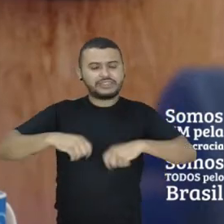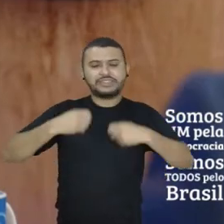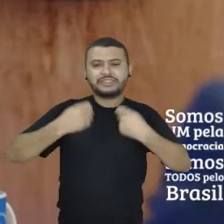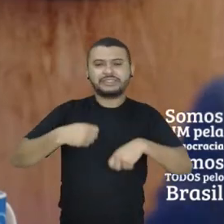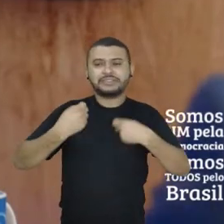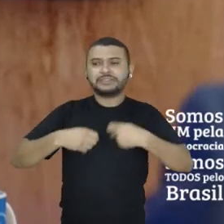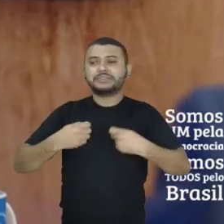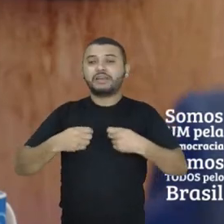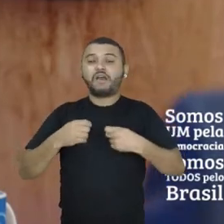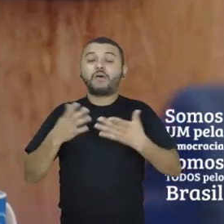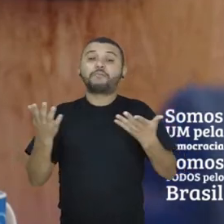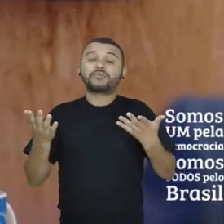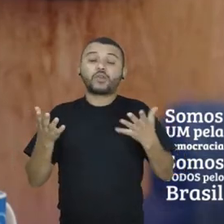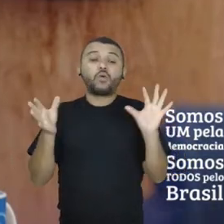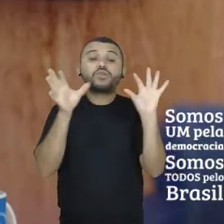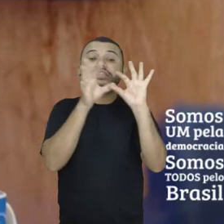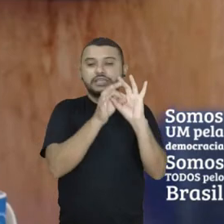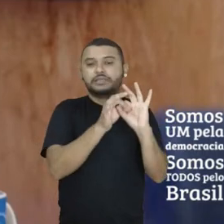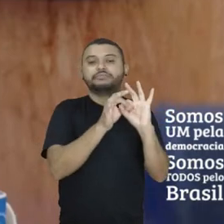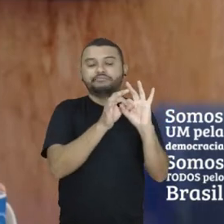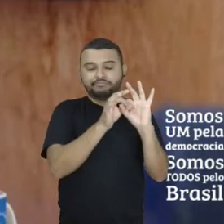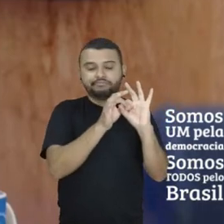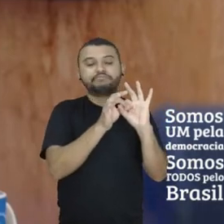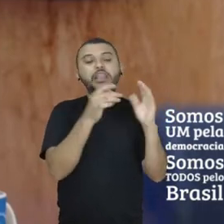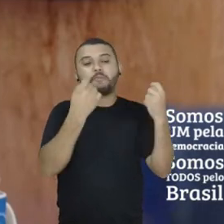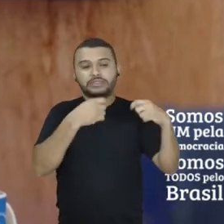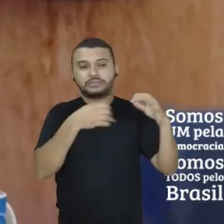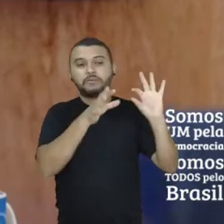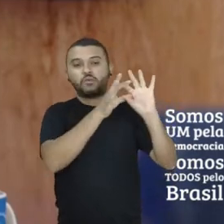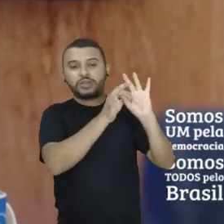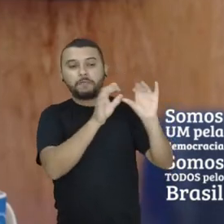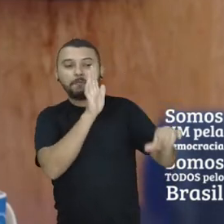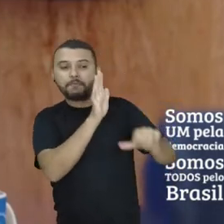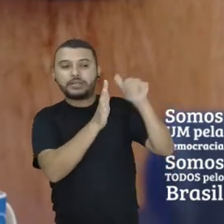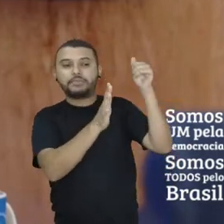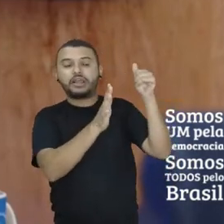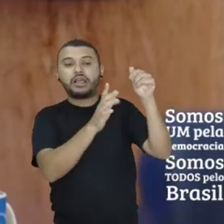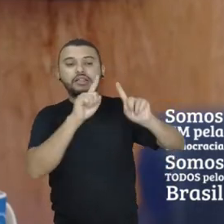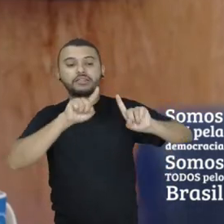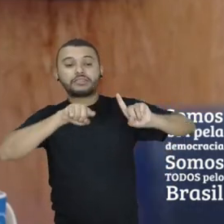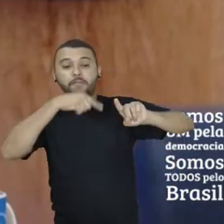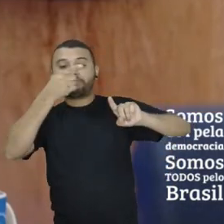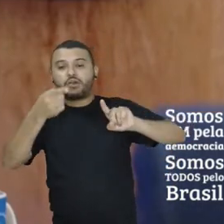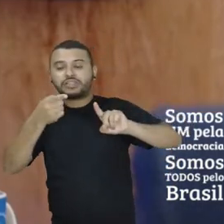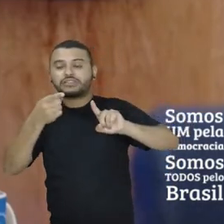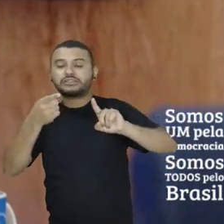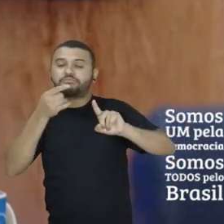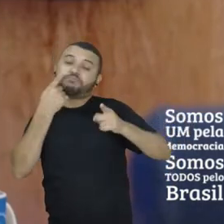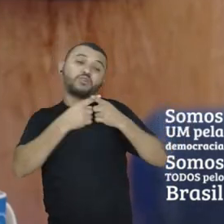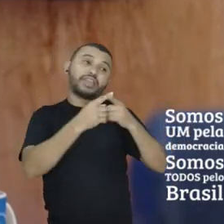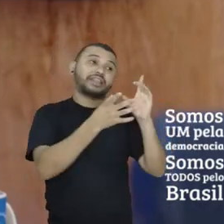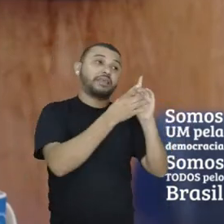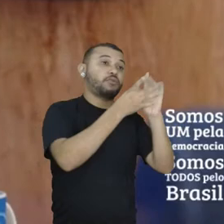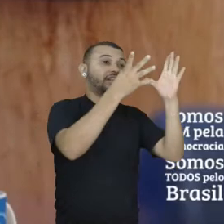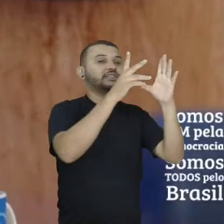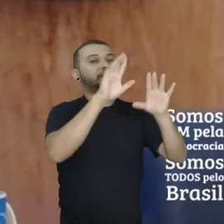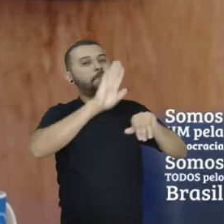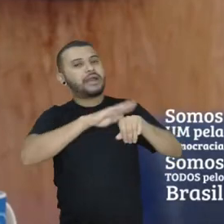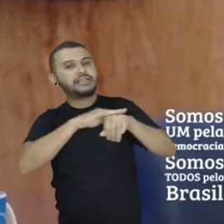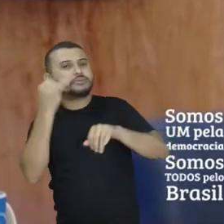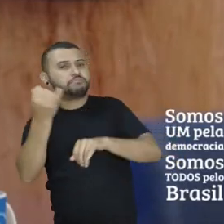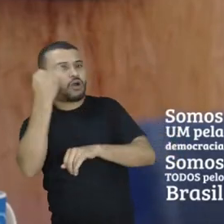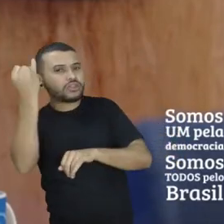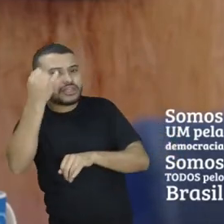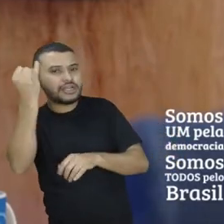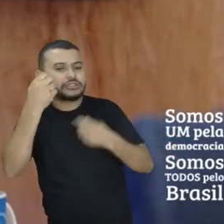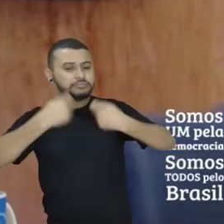gente, primeiro, união, para poder recuperar a democracia. Democracia é um valor, é um princípio, é